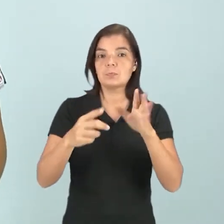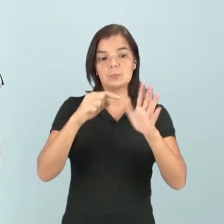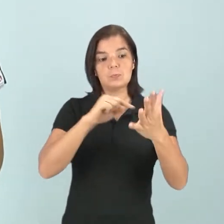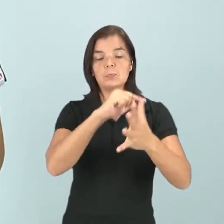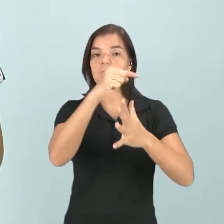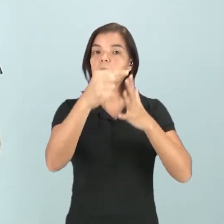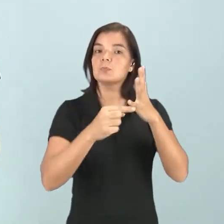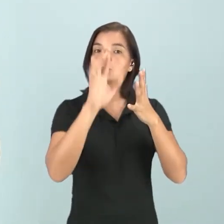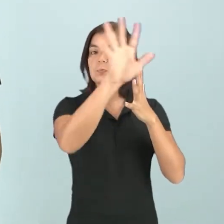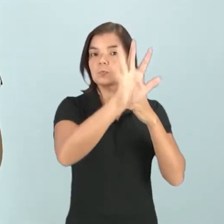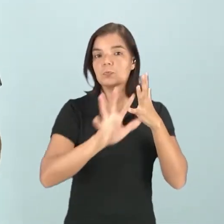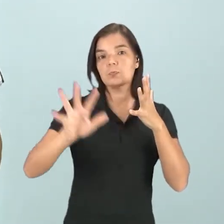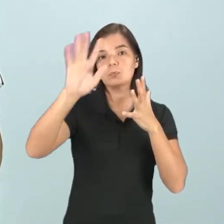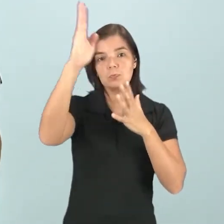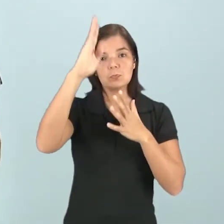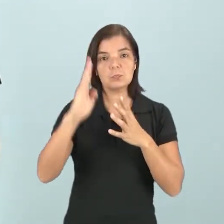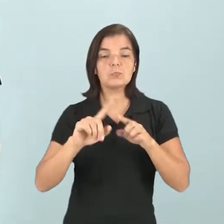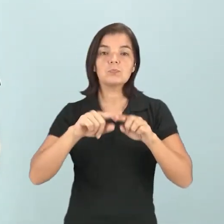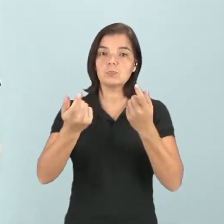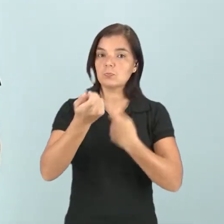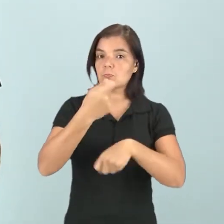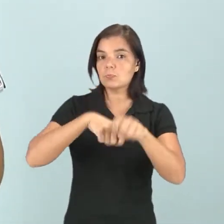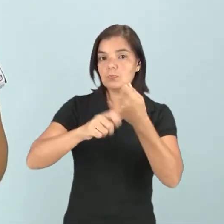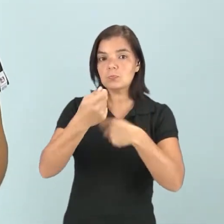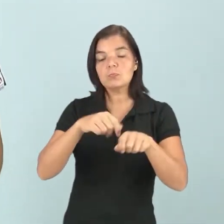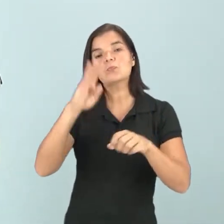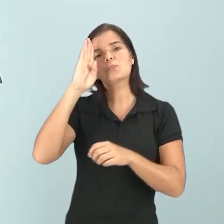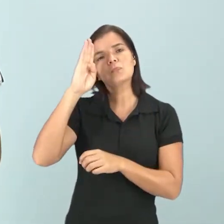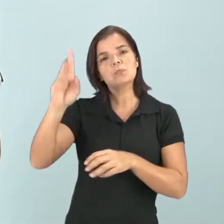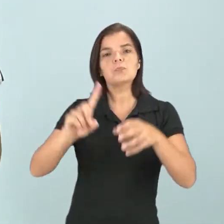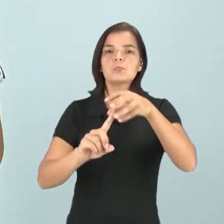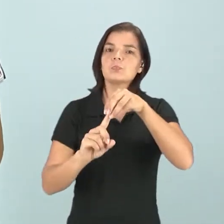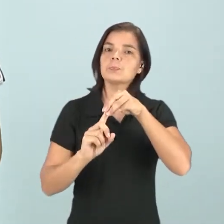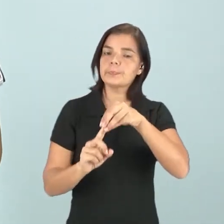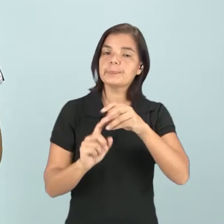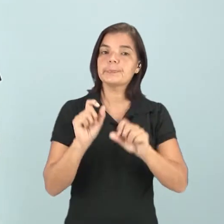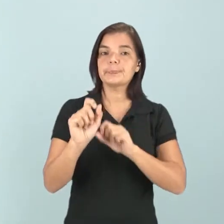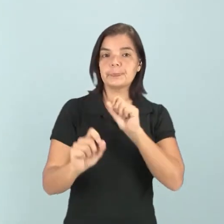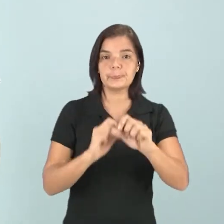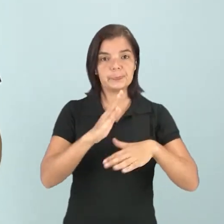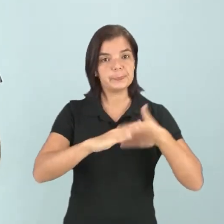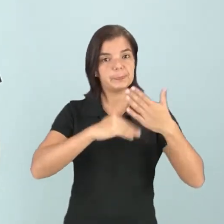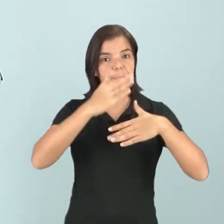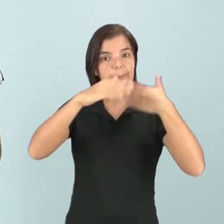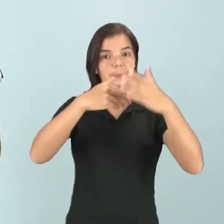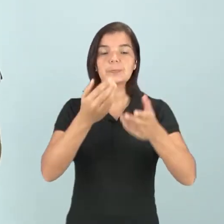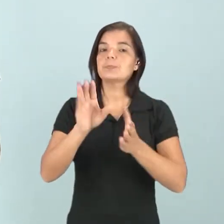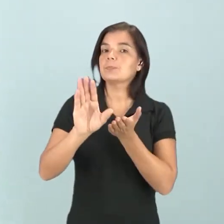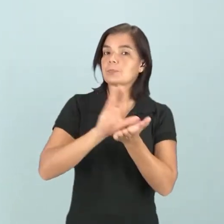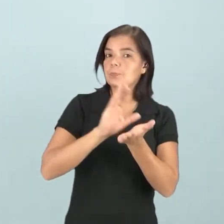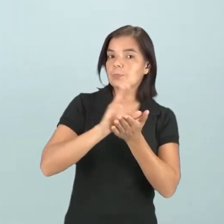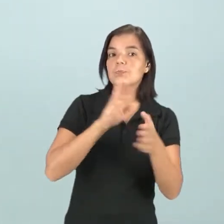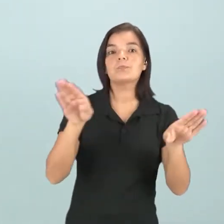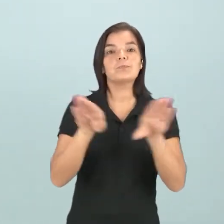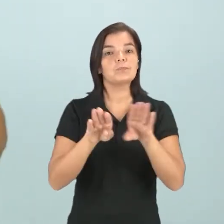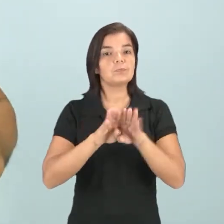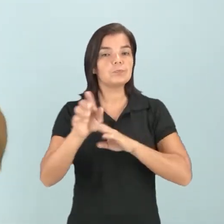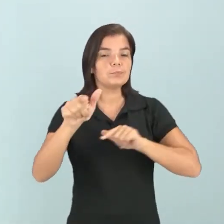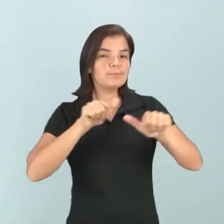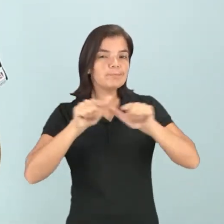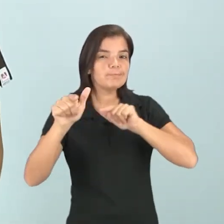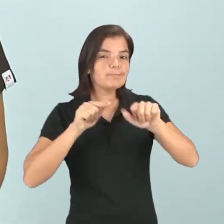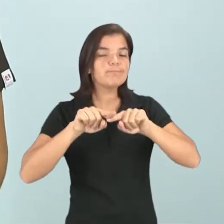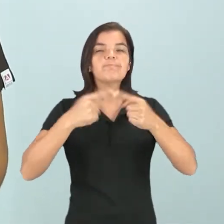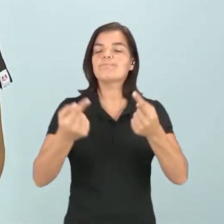5 regiões brasileiras, o agronegócio ele tem um principal objetivo de desenvolver renda e emprego, né?